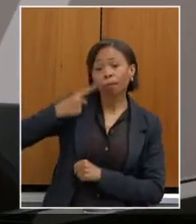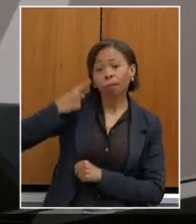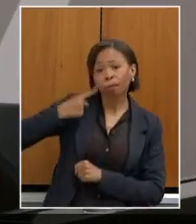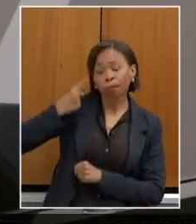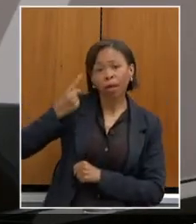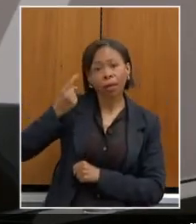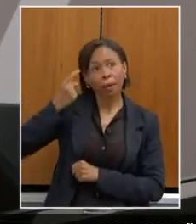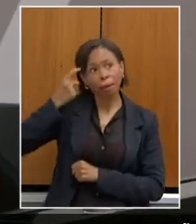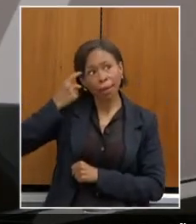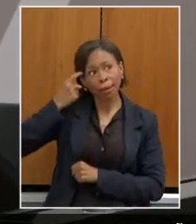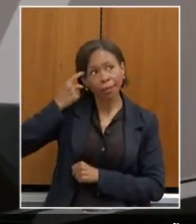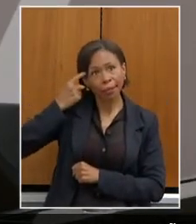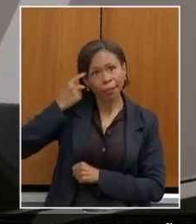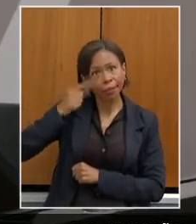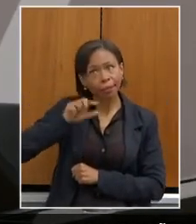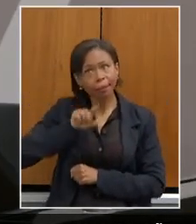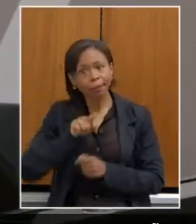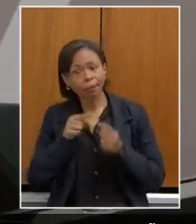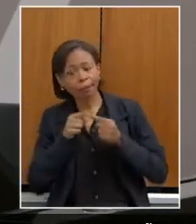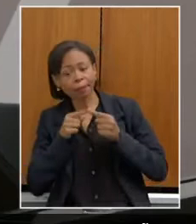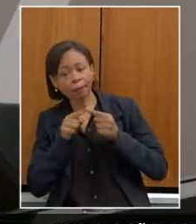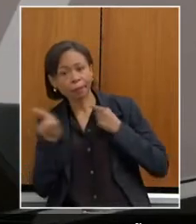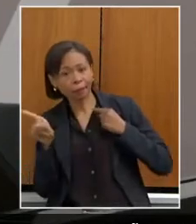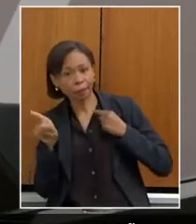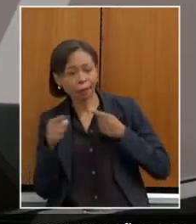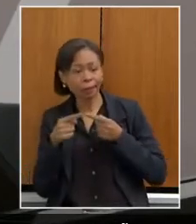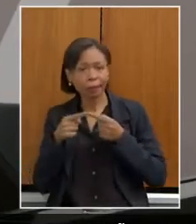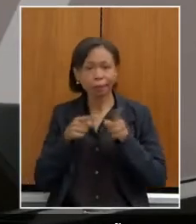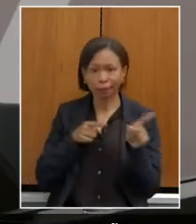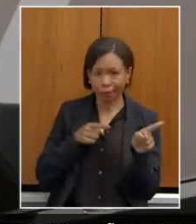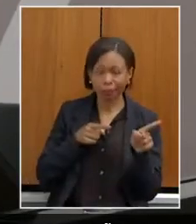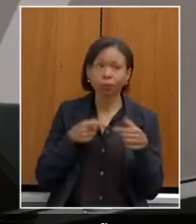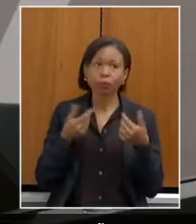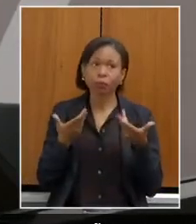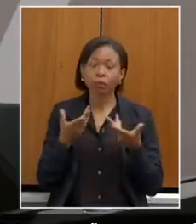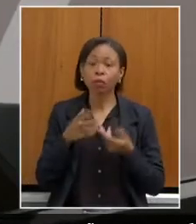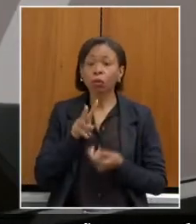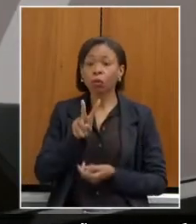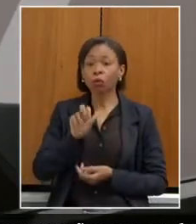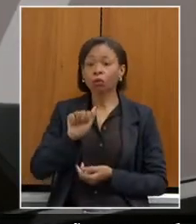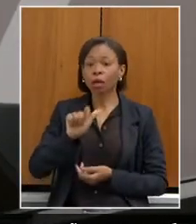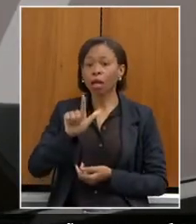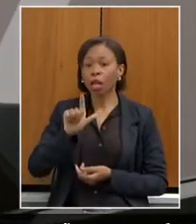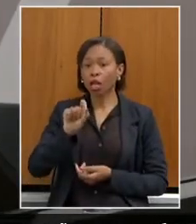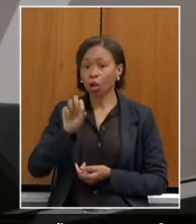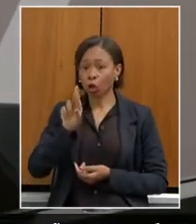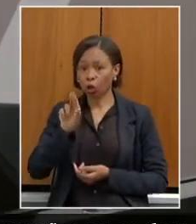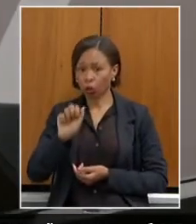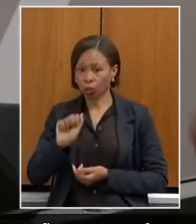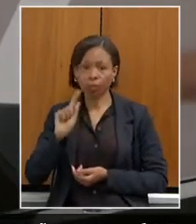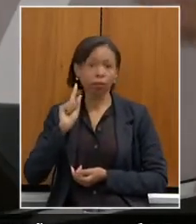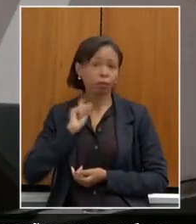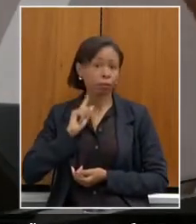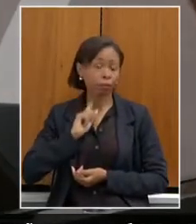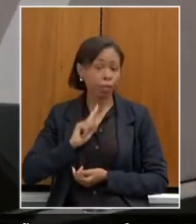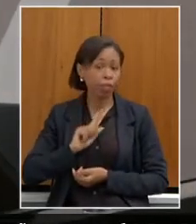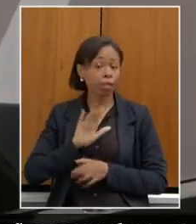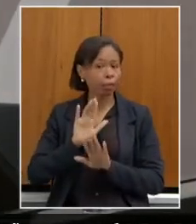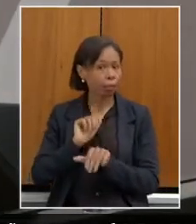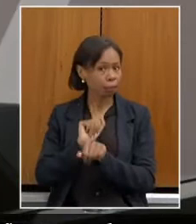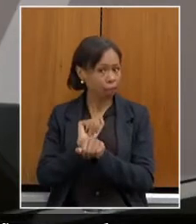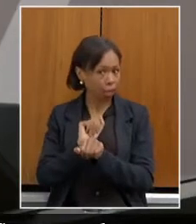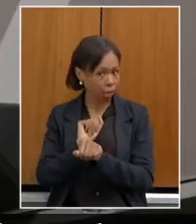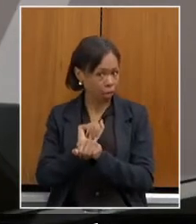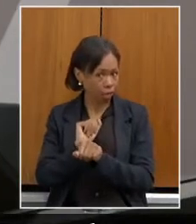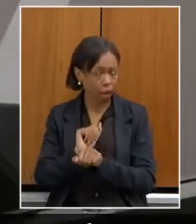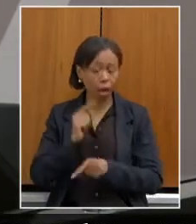advogados que pensam de outro na questão do Valor a Minas gostaríamos antes dele ser lançado que ele fosse bem discutido